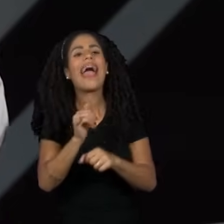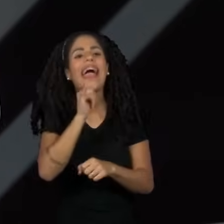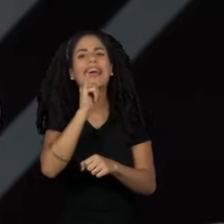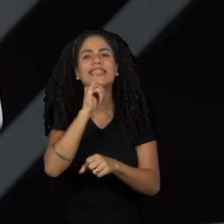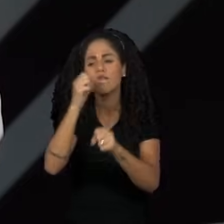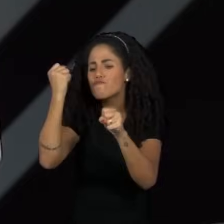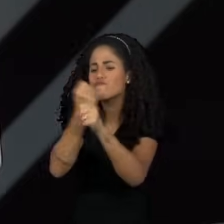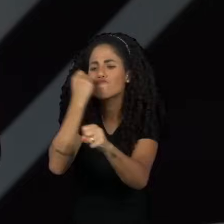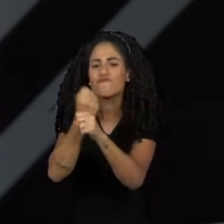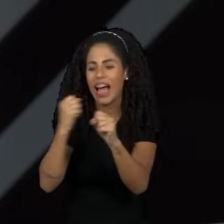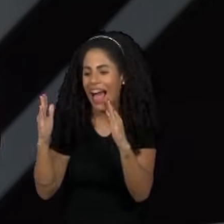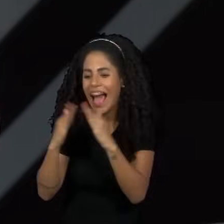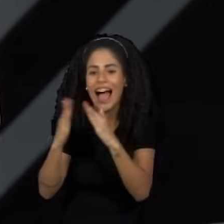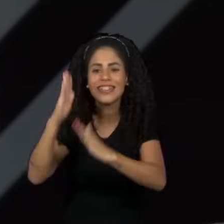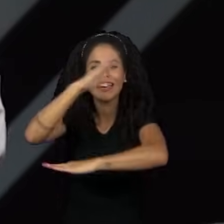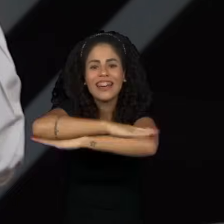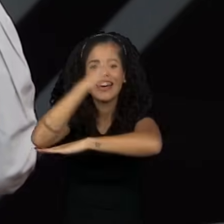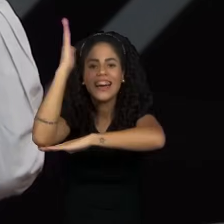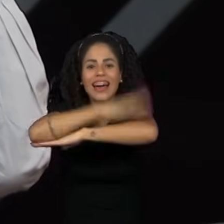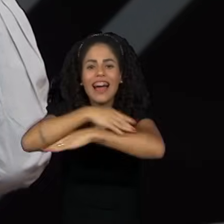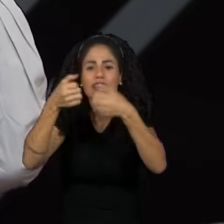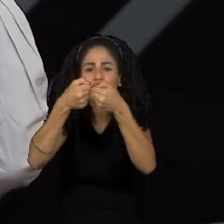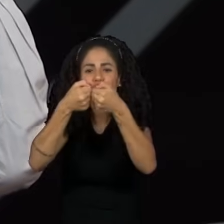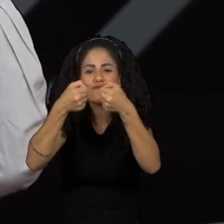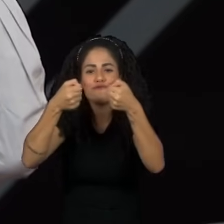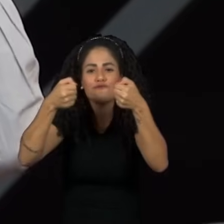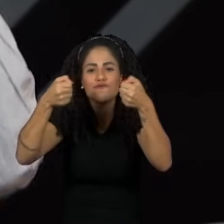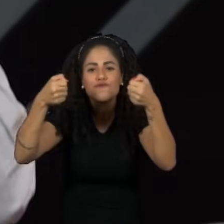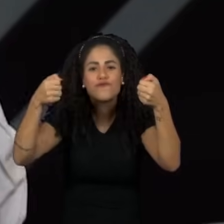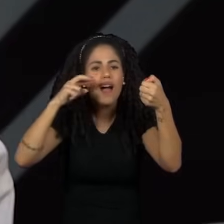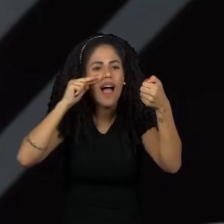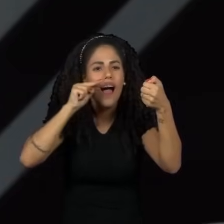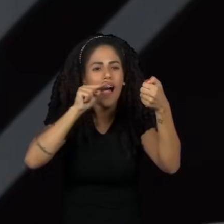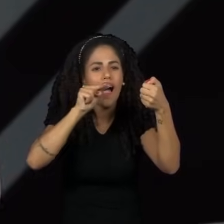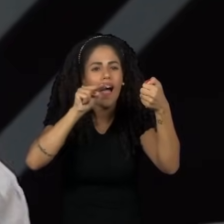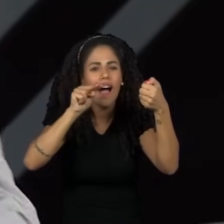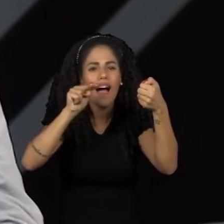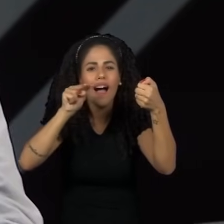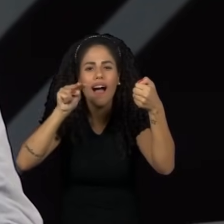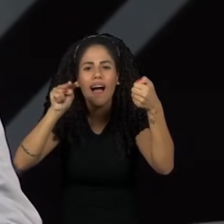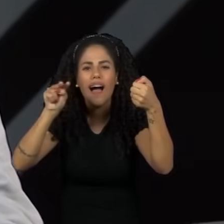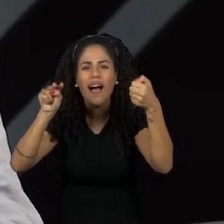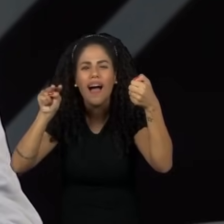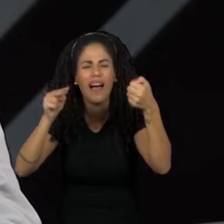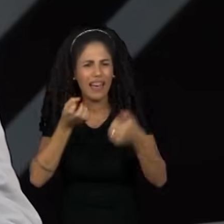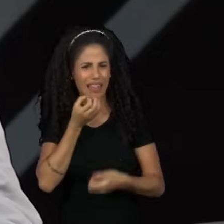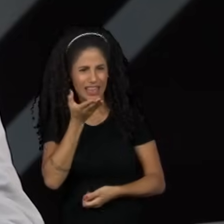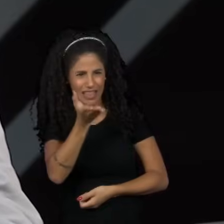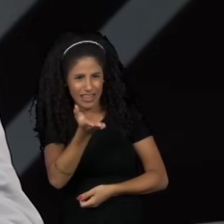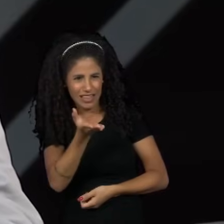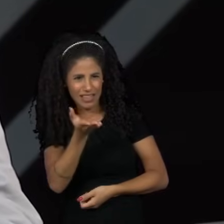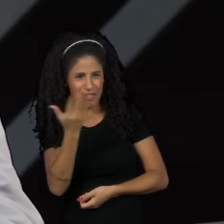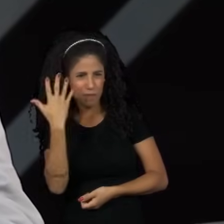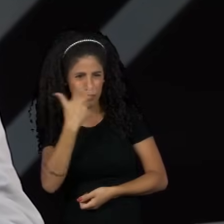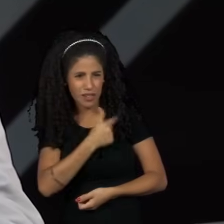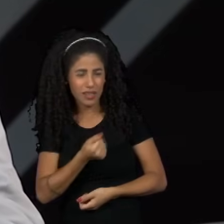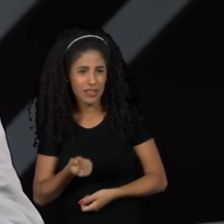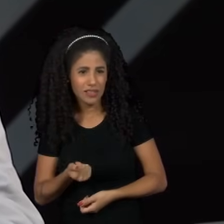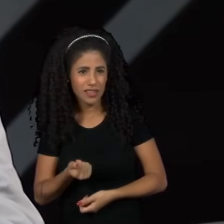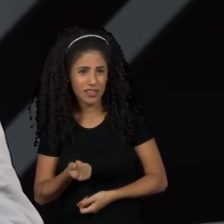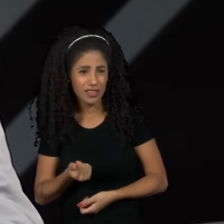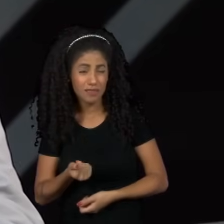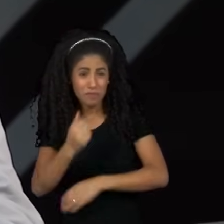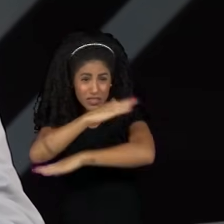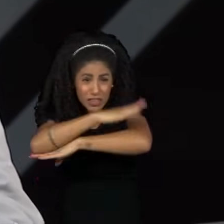é um pequeno aberto, um pequeno deserto, uma pequena estepe, e acho isso muito